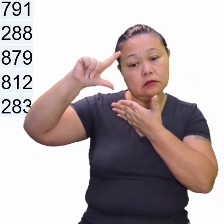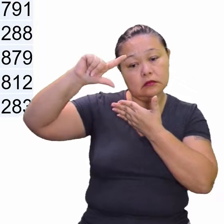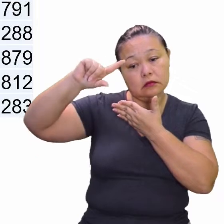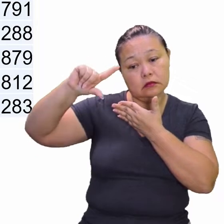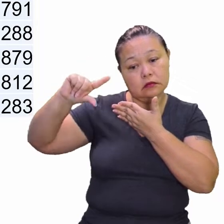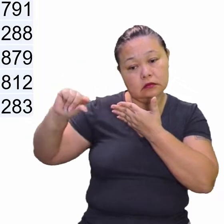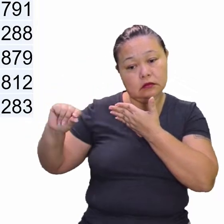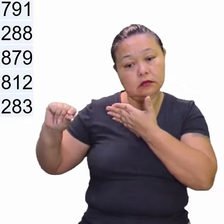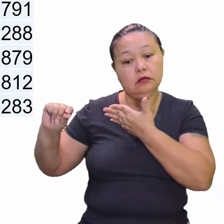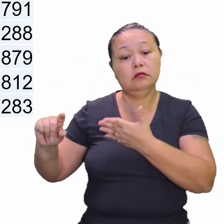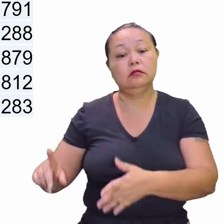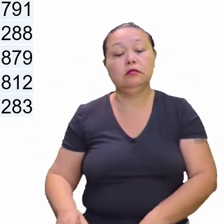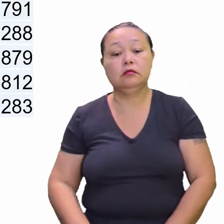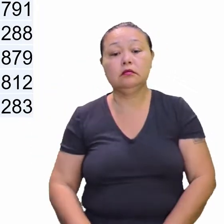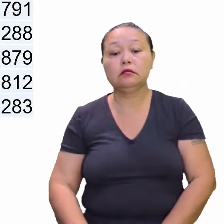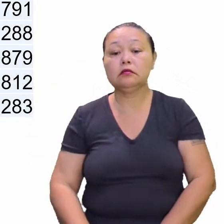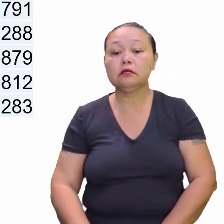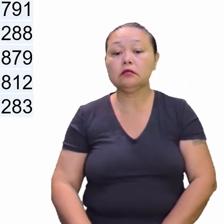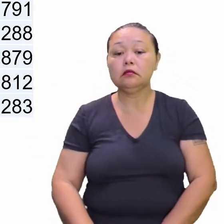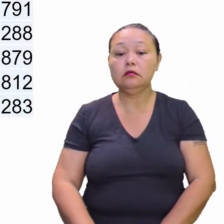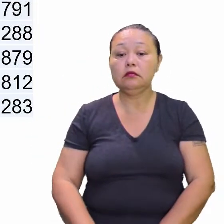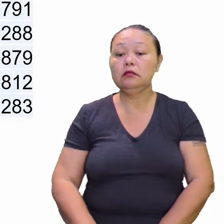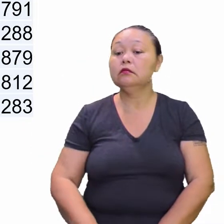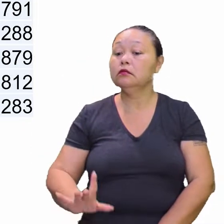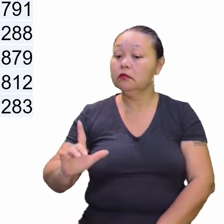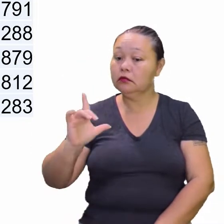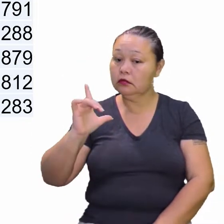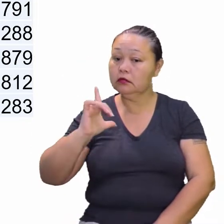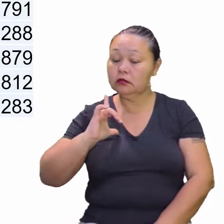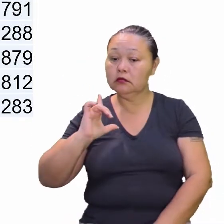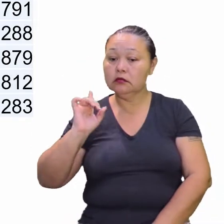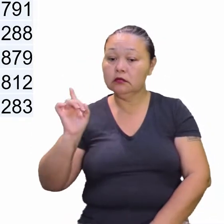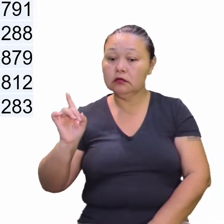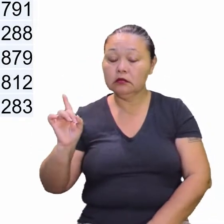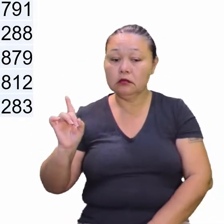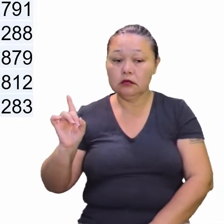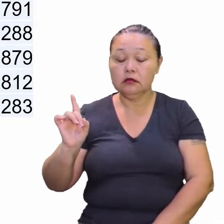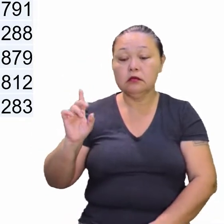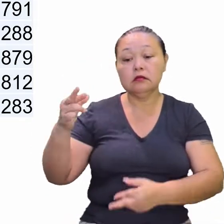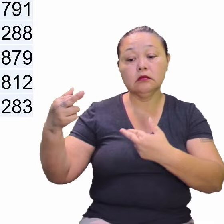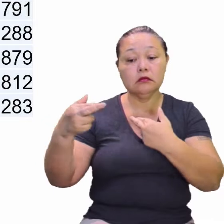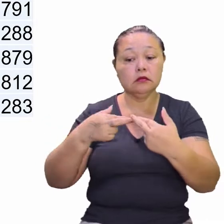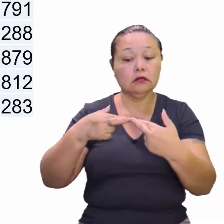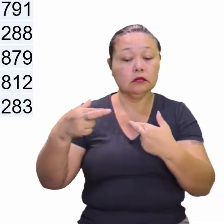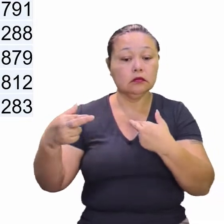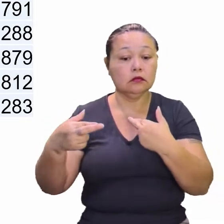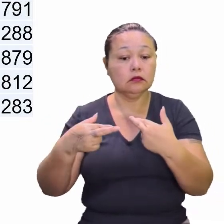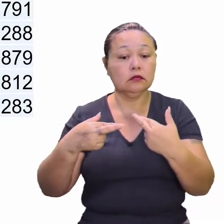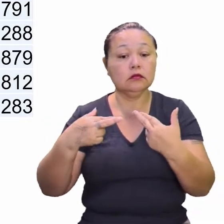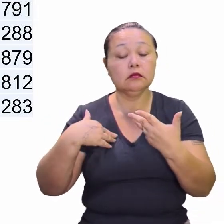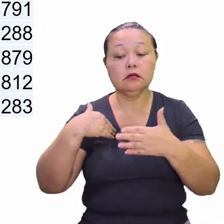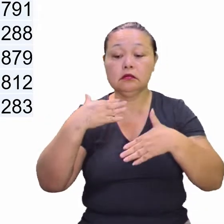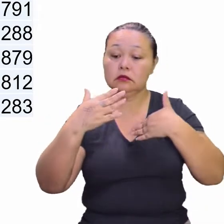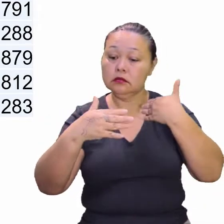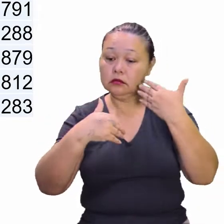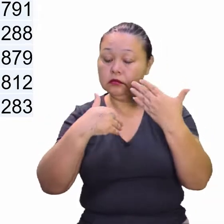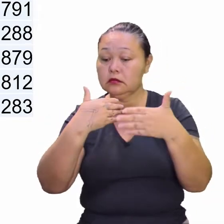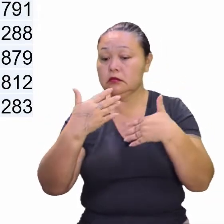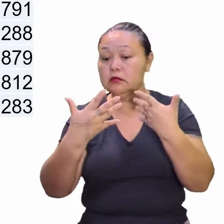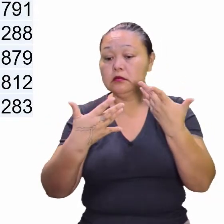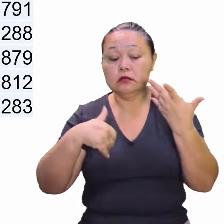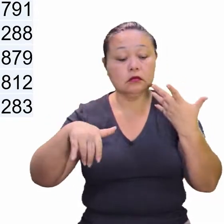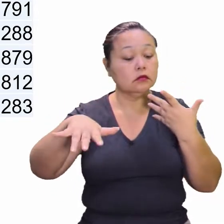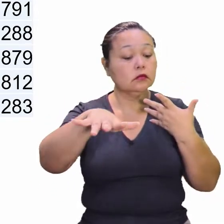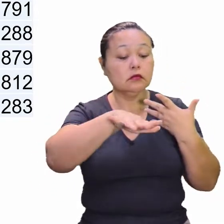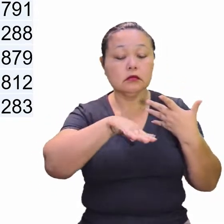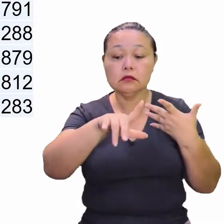estaria também em declínio novamente. Exatamente. Então, isso está muito relacionado à questão do avanço, né, de